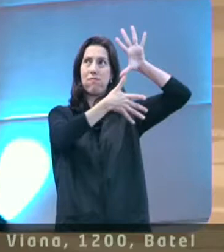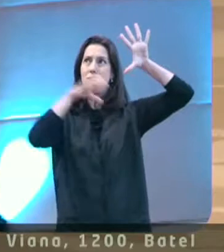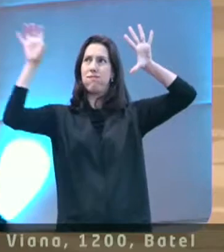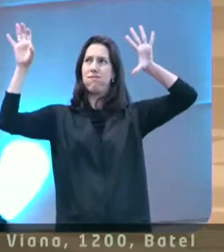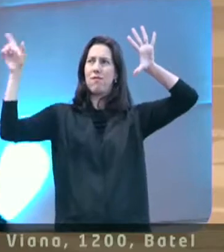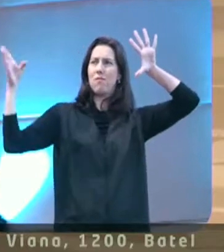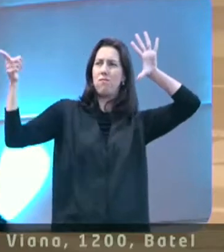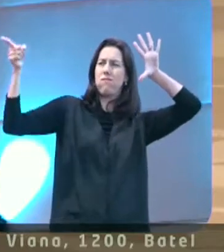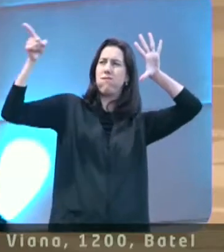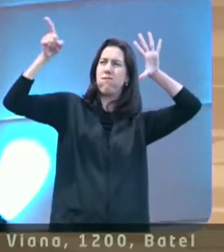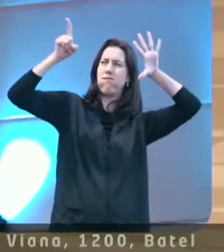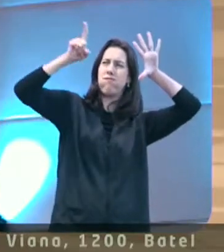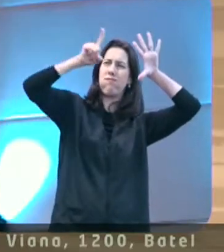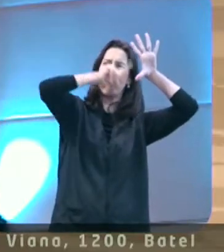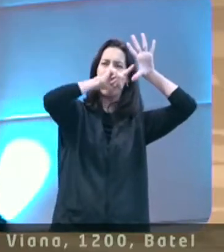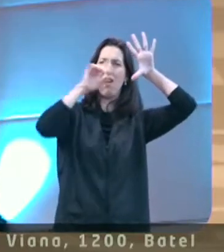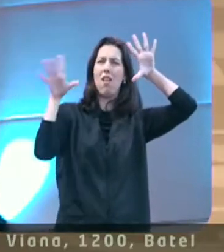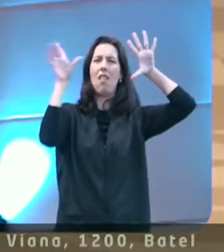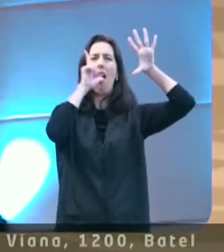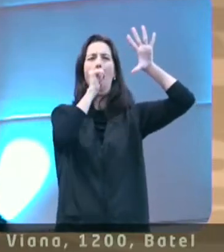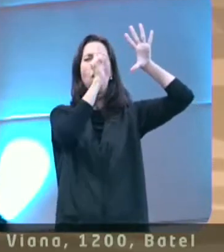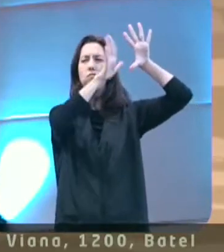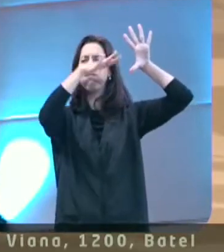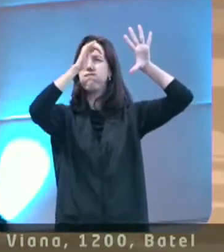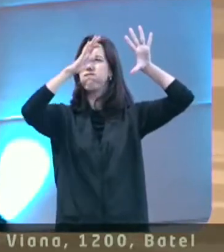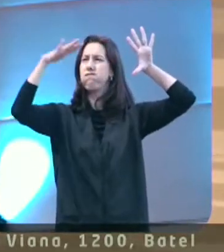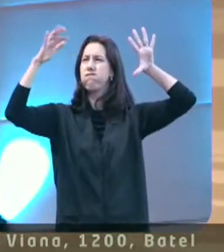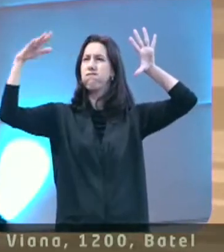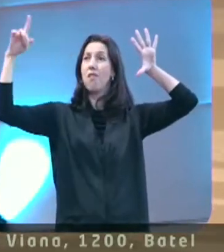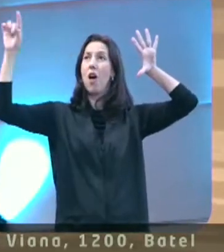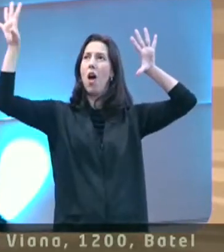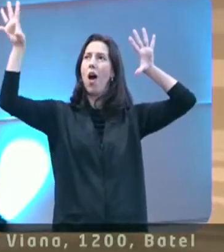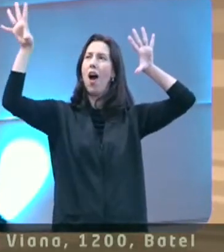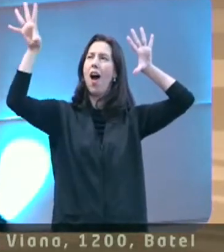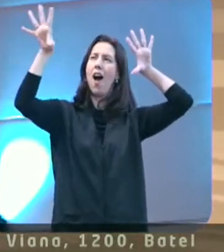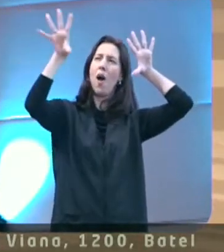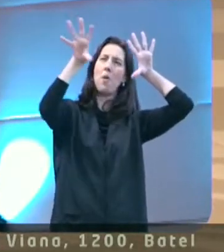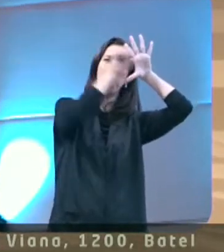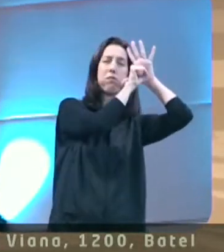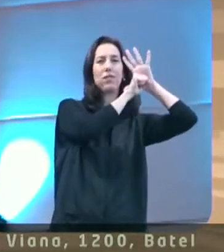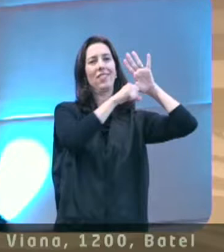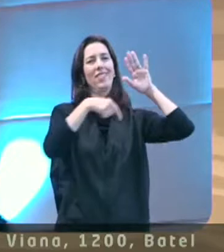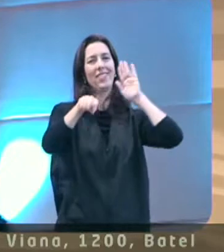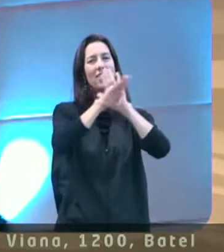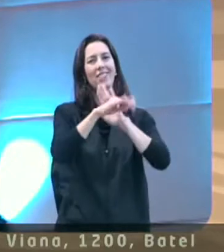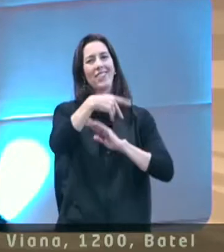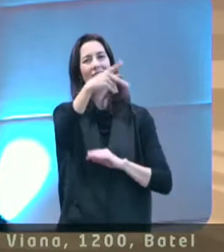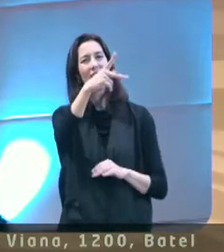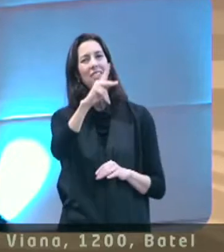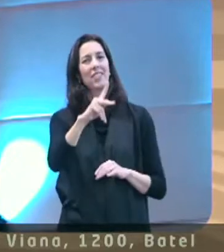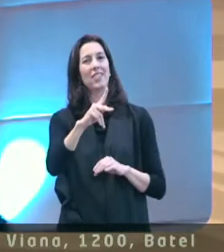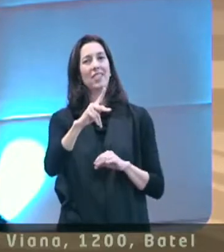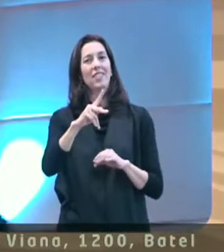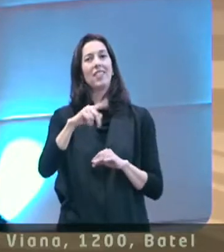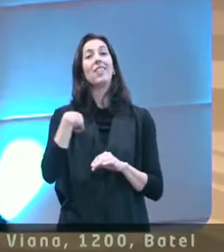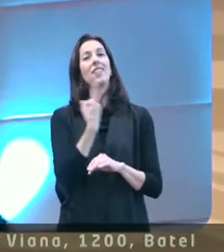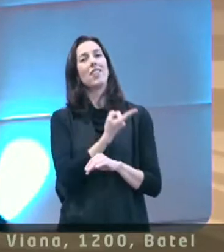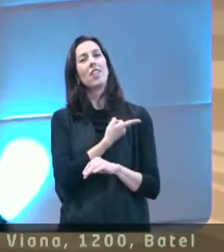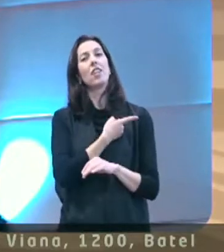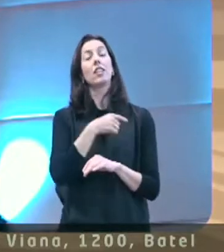nós temos recebido o vosso projeto, o vosso ministério, Espaço, Vida e